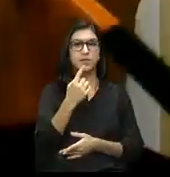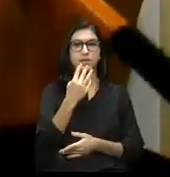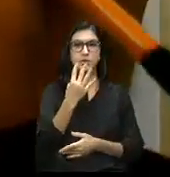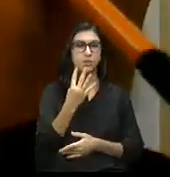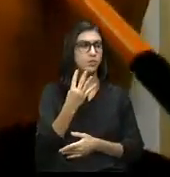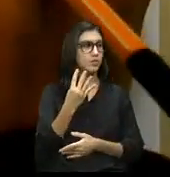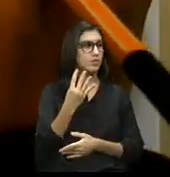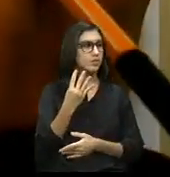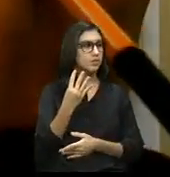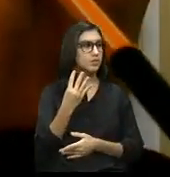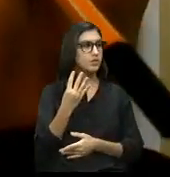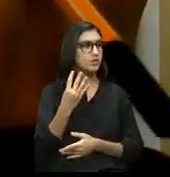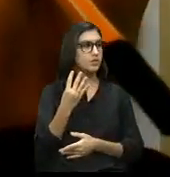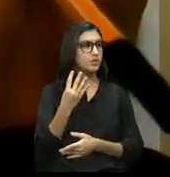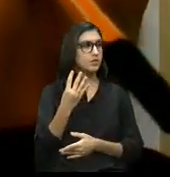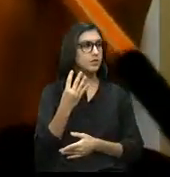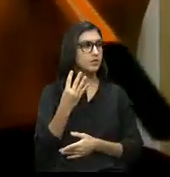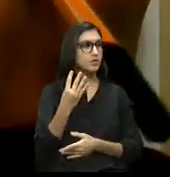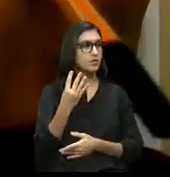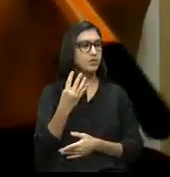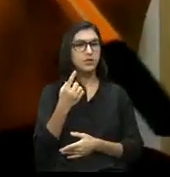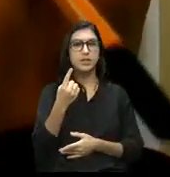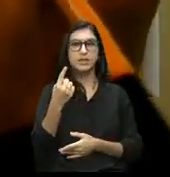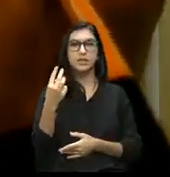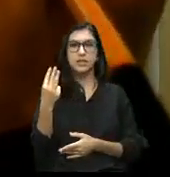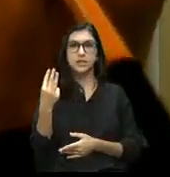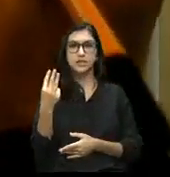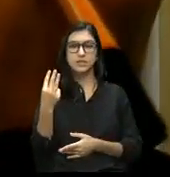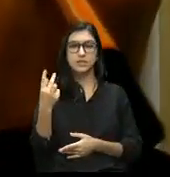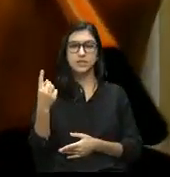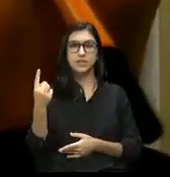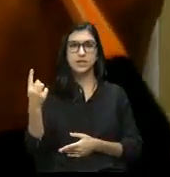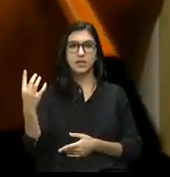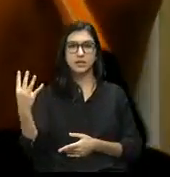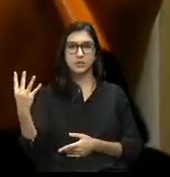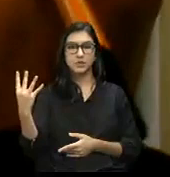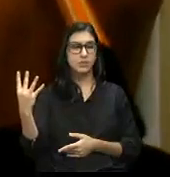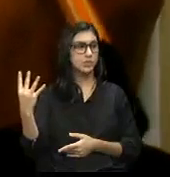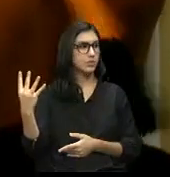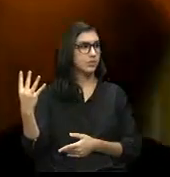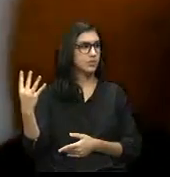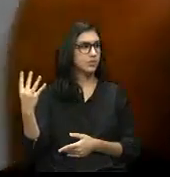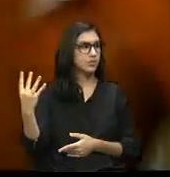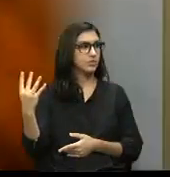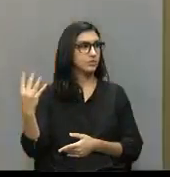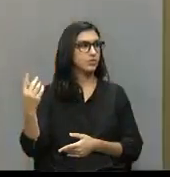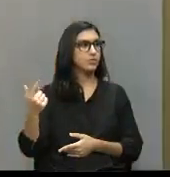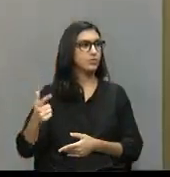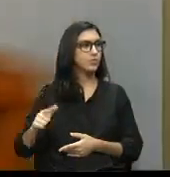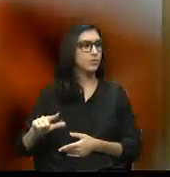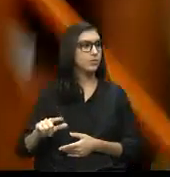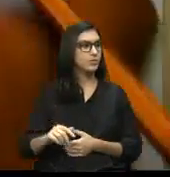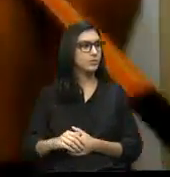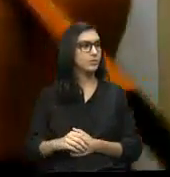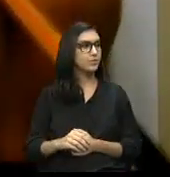14 na primeira linha, 13 e 14 novamente.